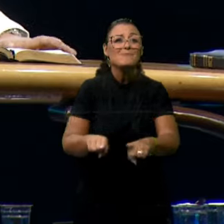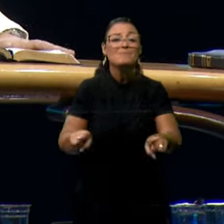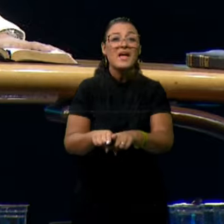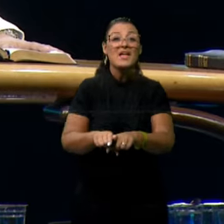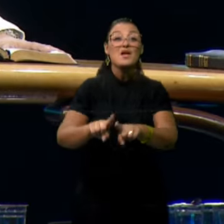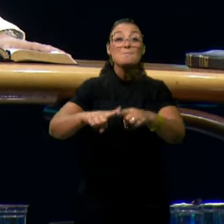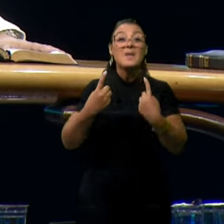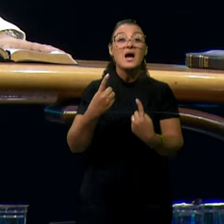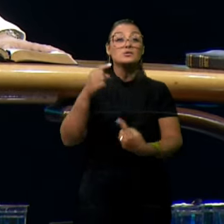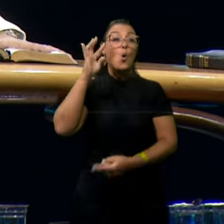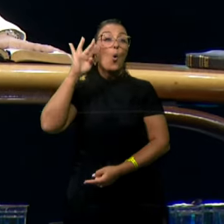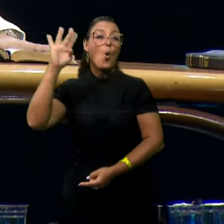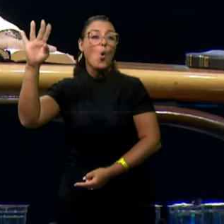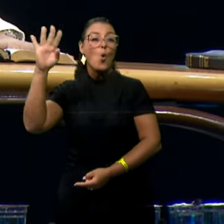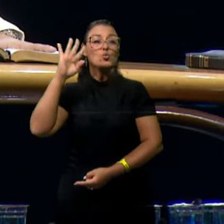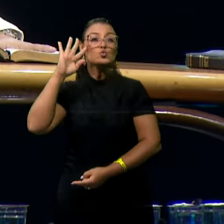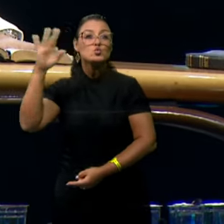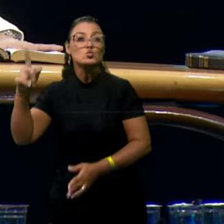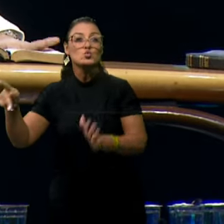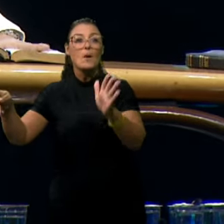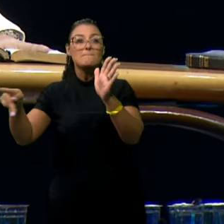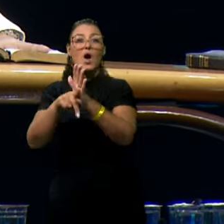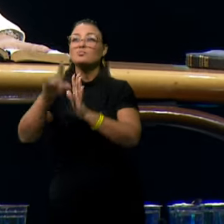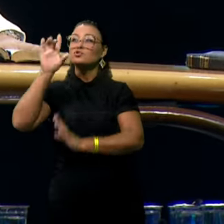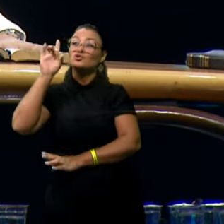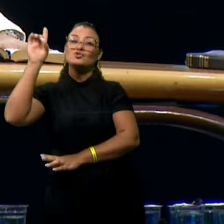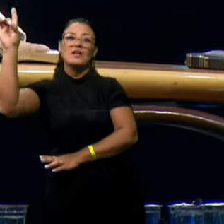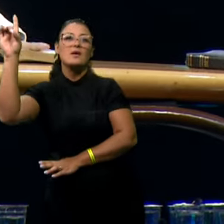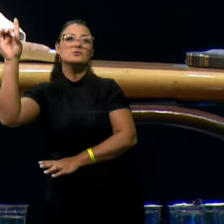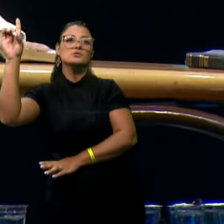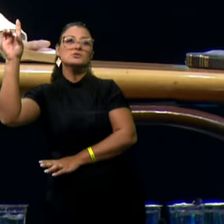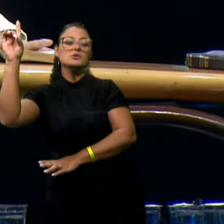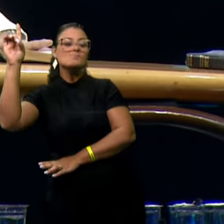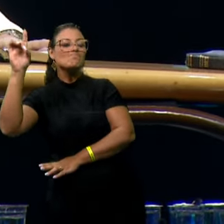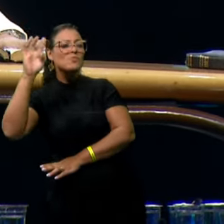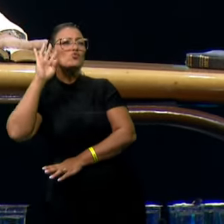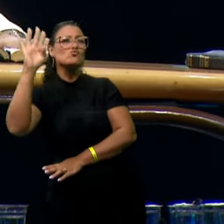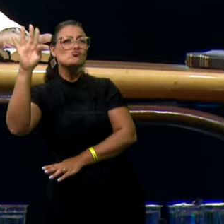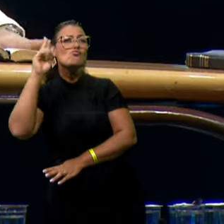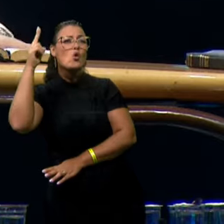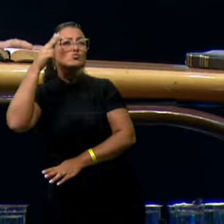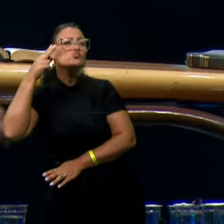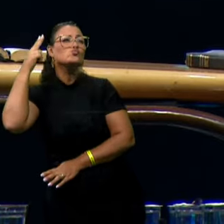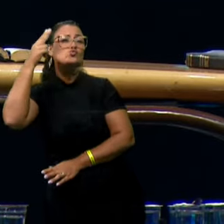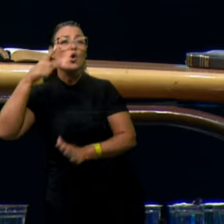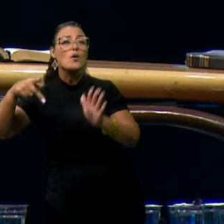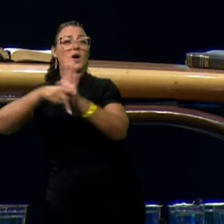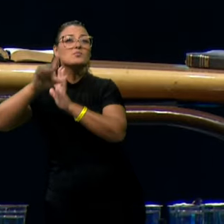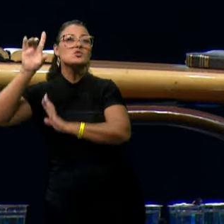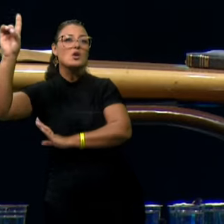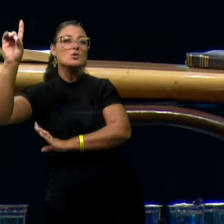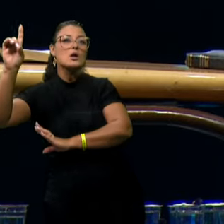e existem uma responsabilidade Nossa de pelejar lutar por Esta Nação